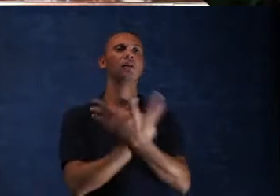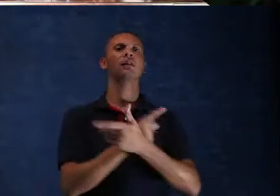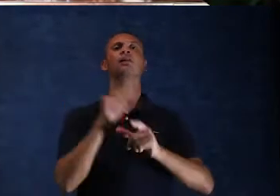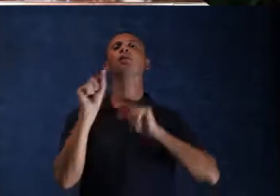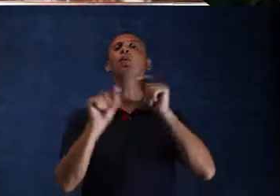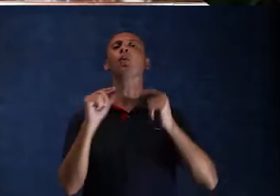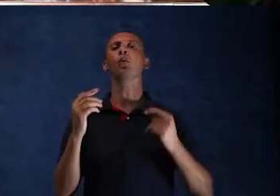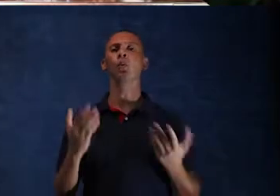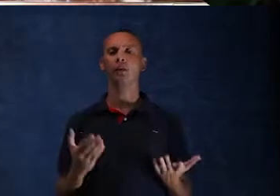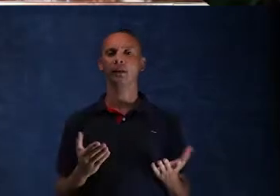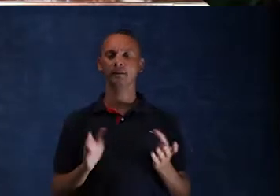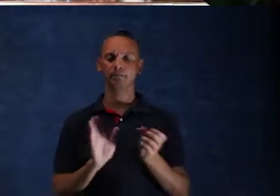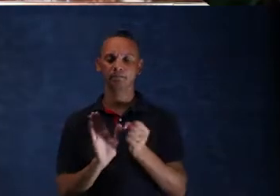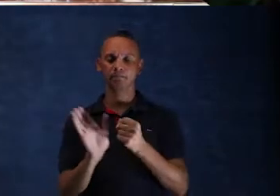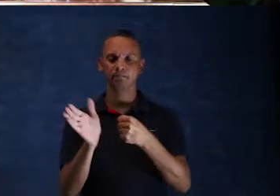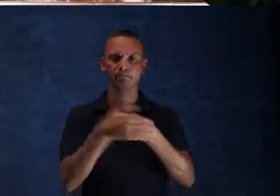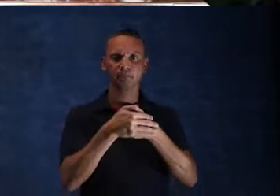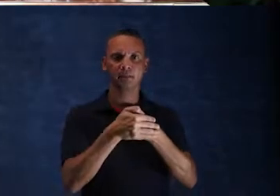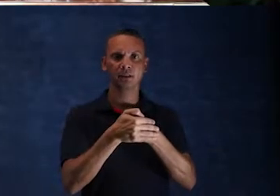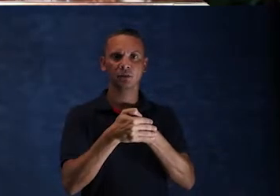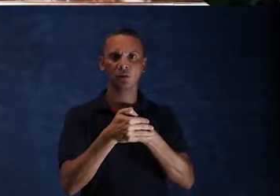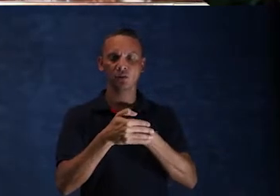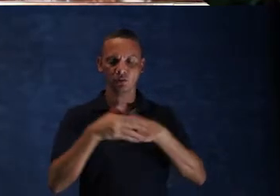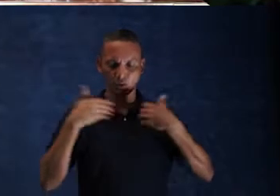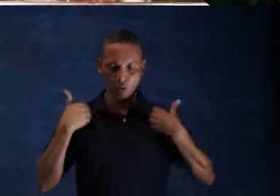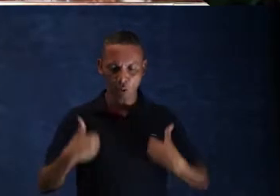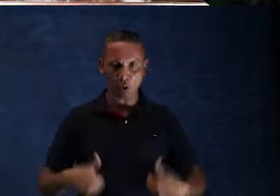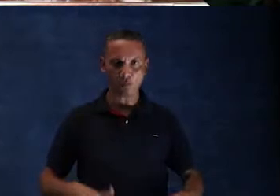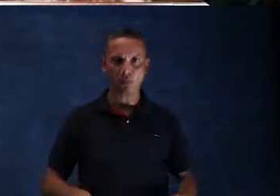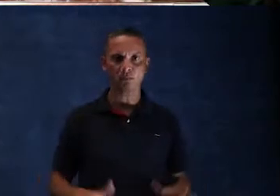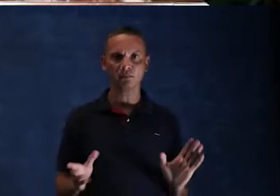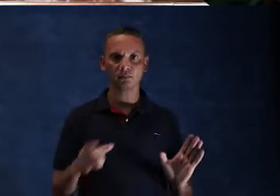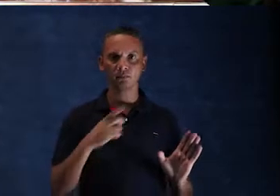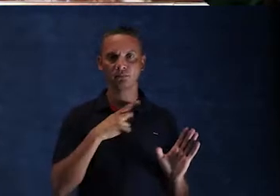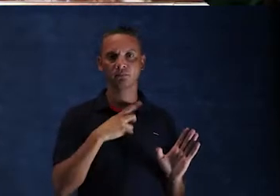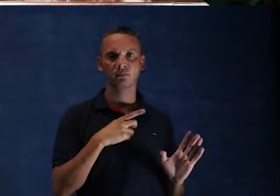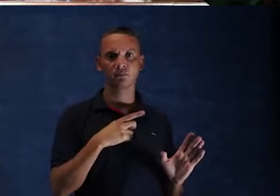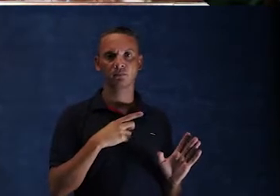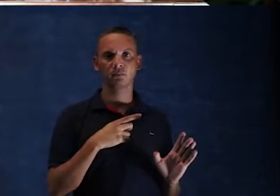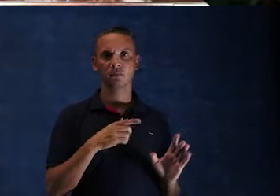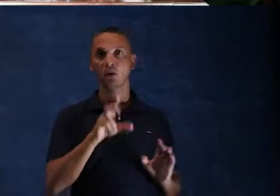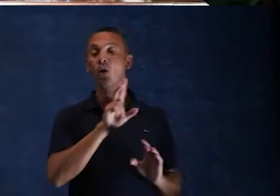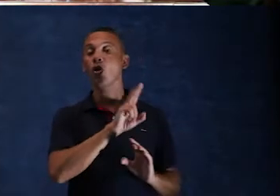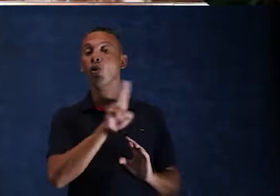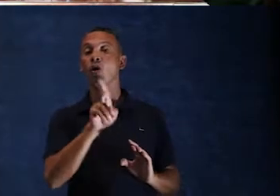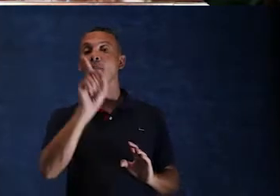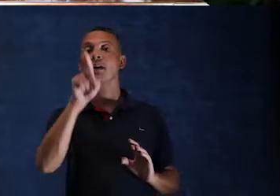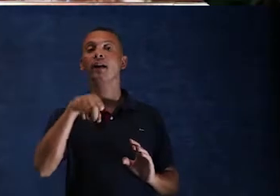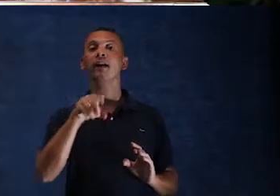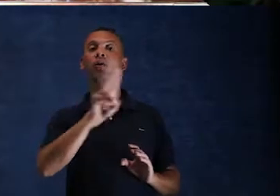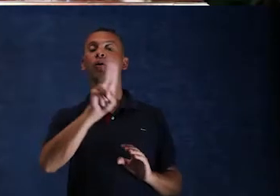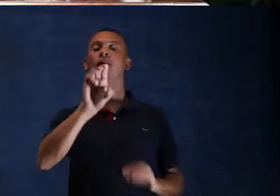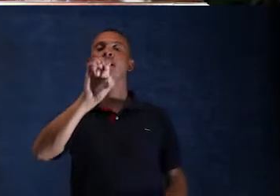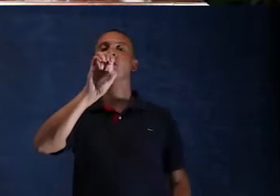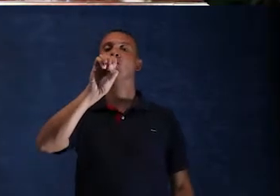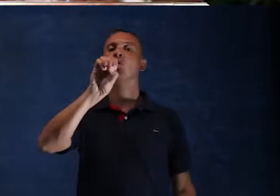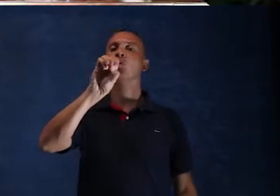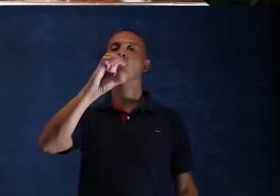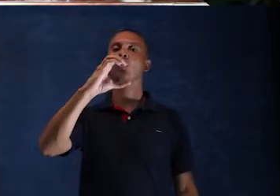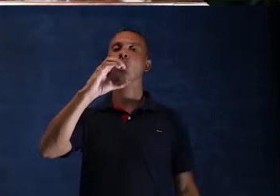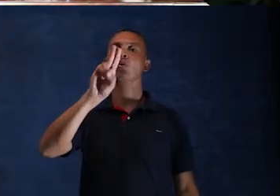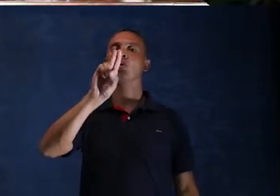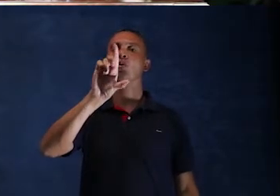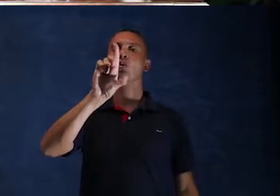Ele esconde o corpo, né? Então, como é que chama isso? Ocultação de cadáver.